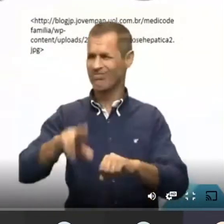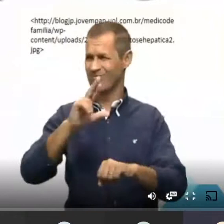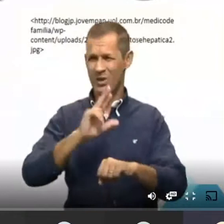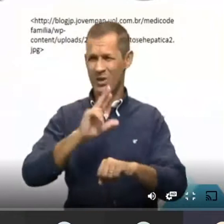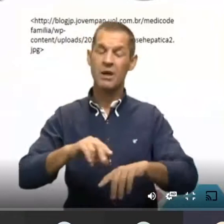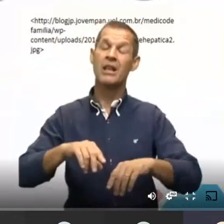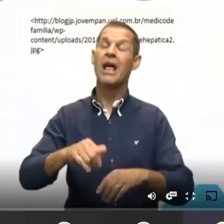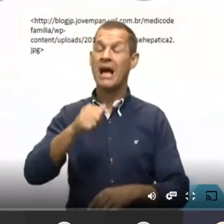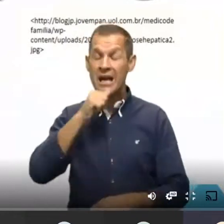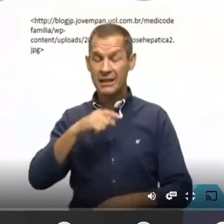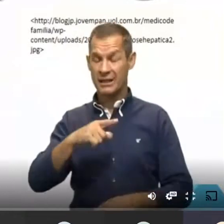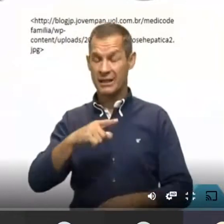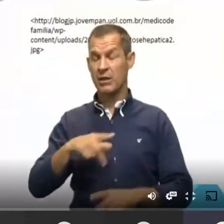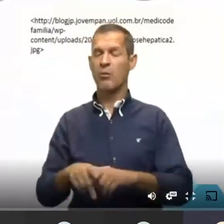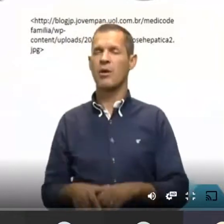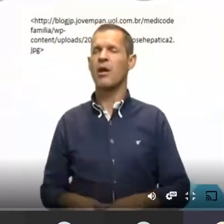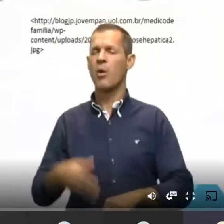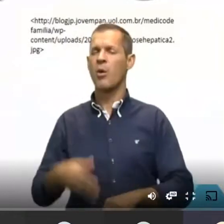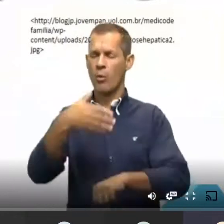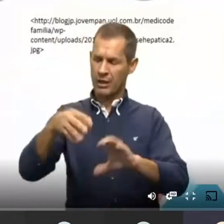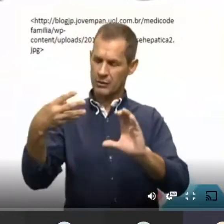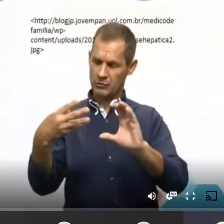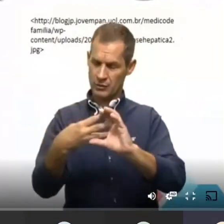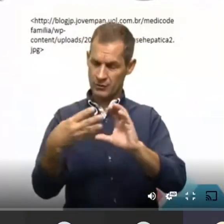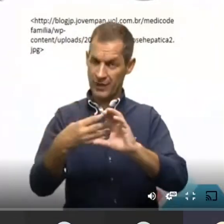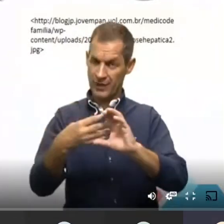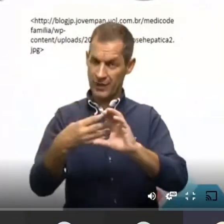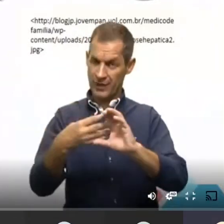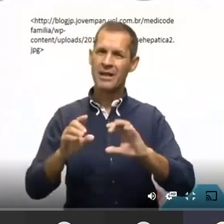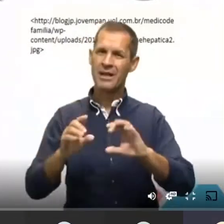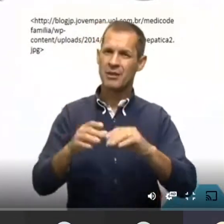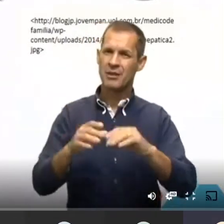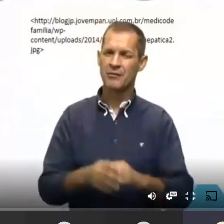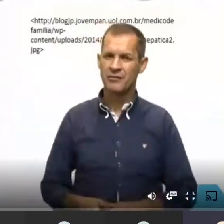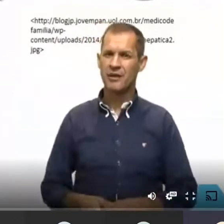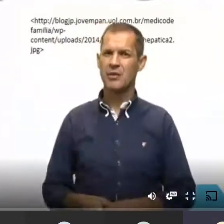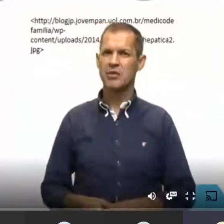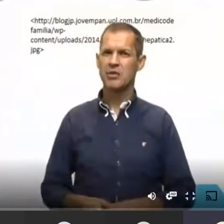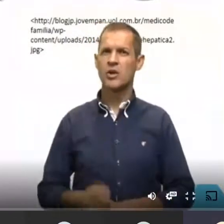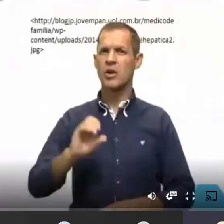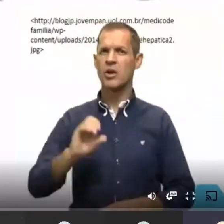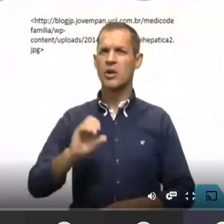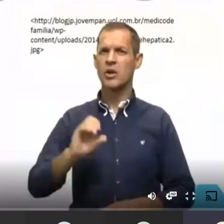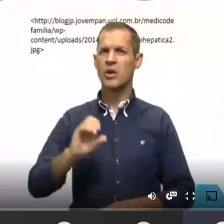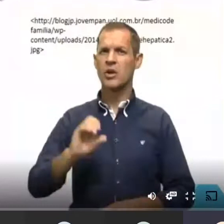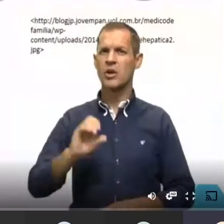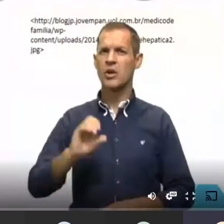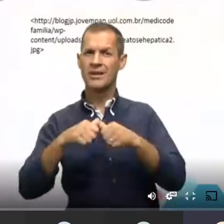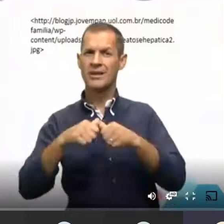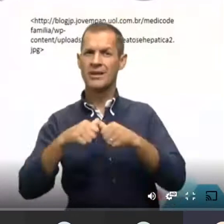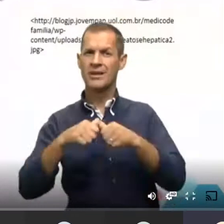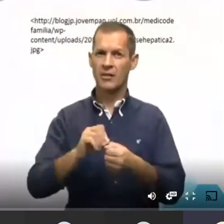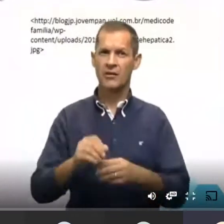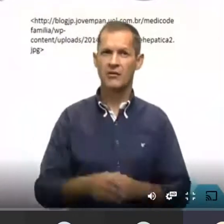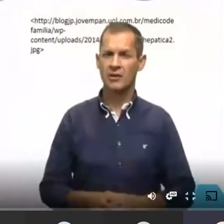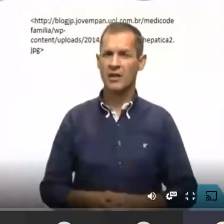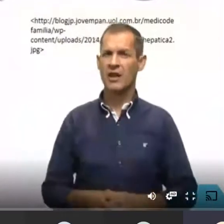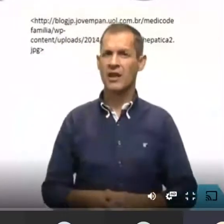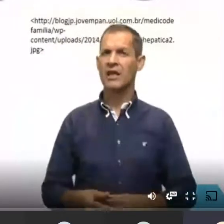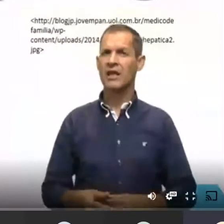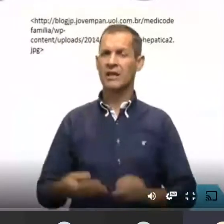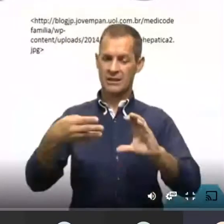irreversível. Ainda, outro mecanismo de lesão celular são as espécies reativas de oxigênio. Essas que são